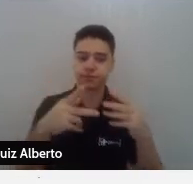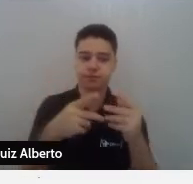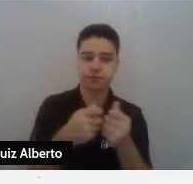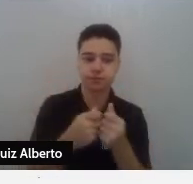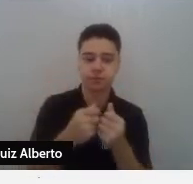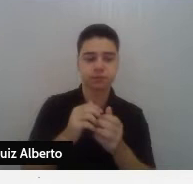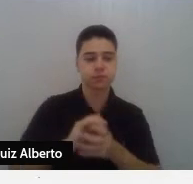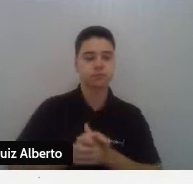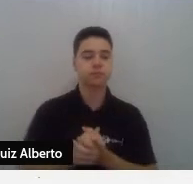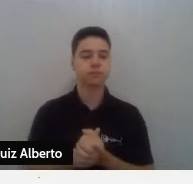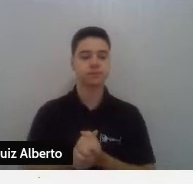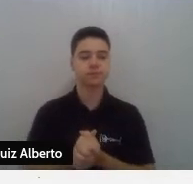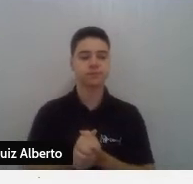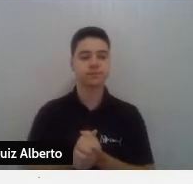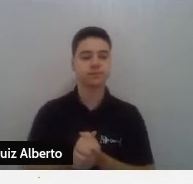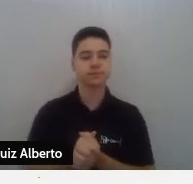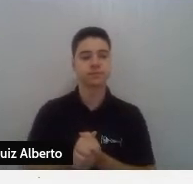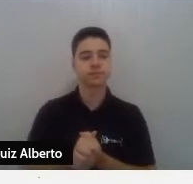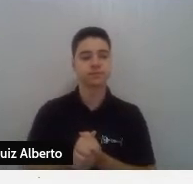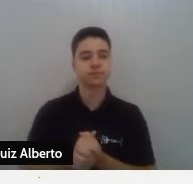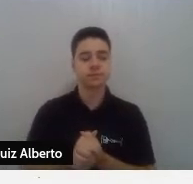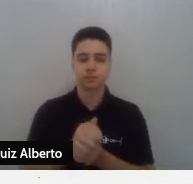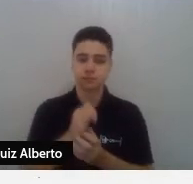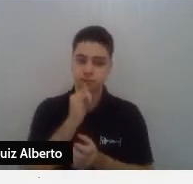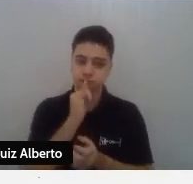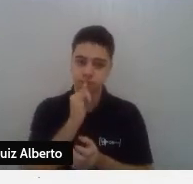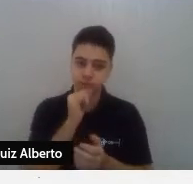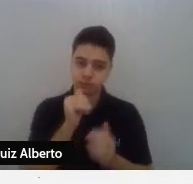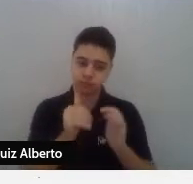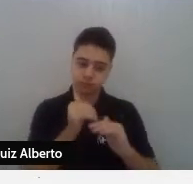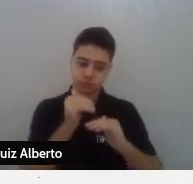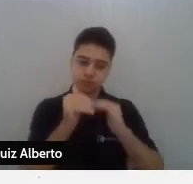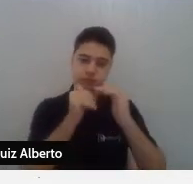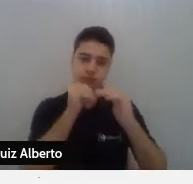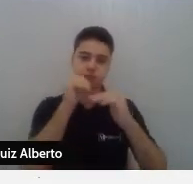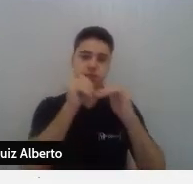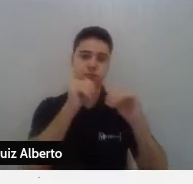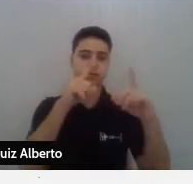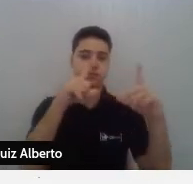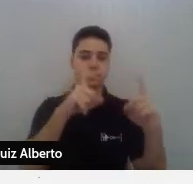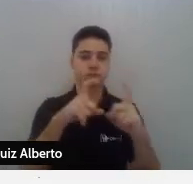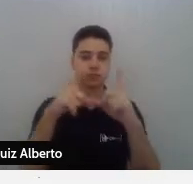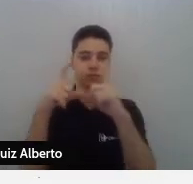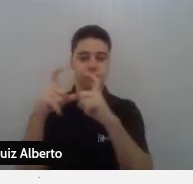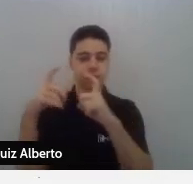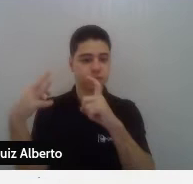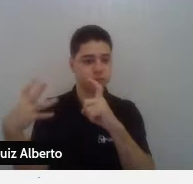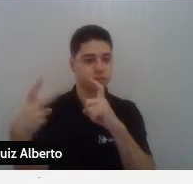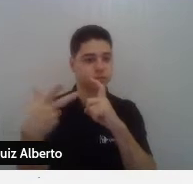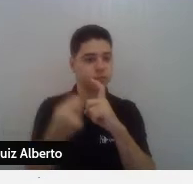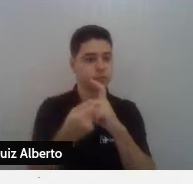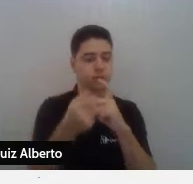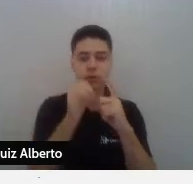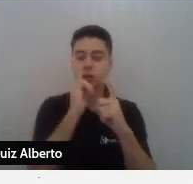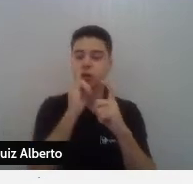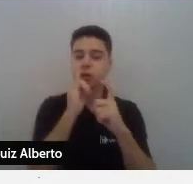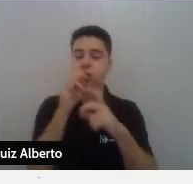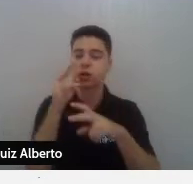E com o desenvolvimento da fotografia, houve uma ruptura também de como que os